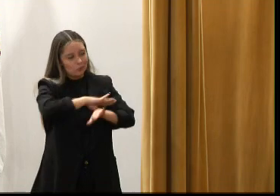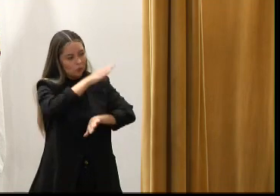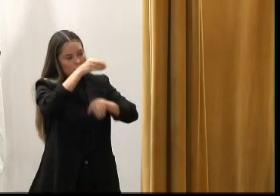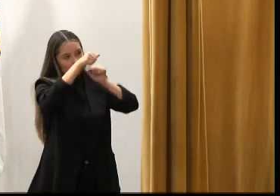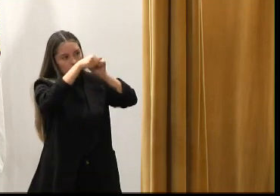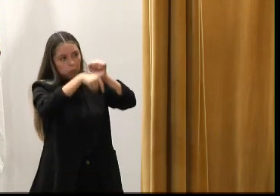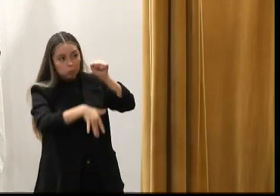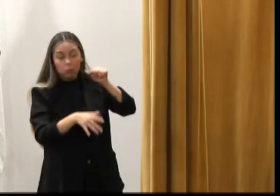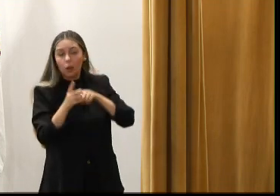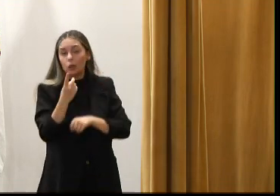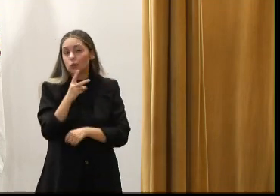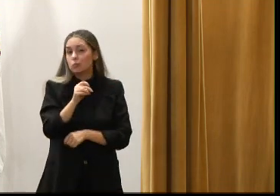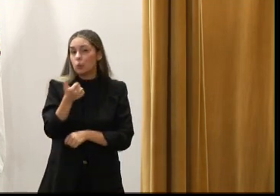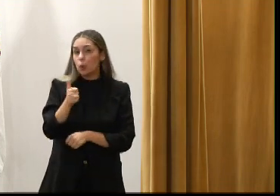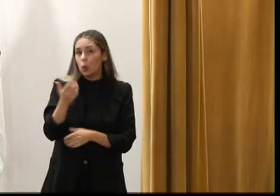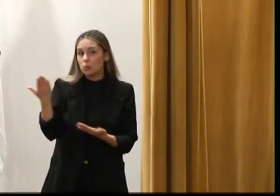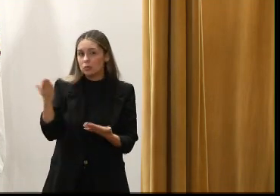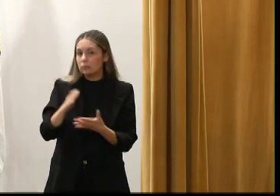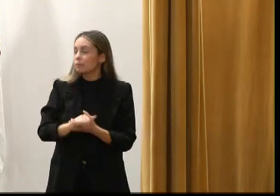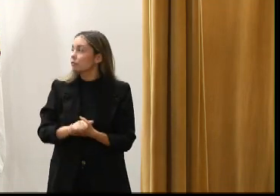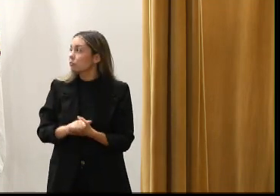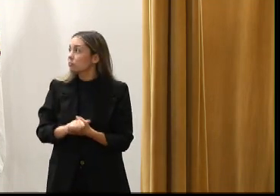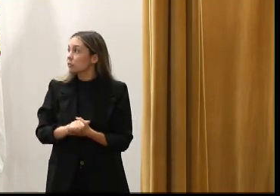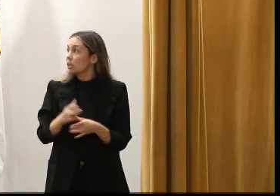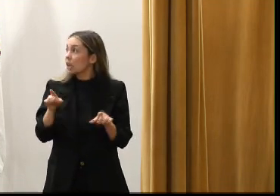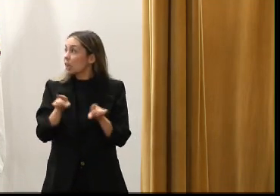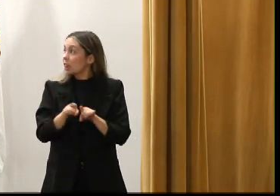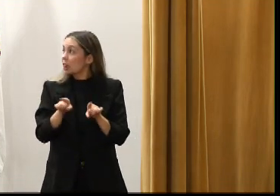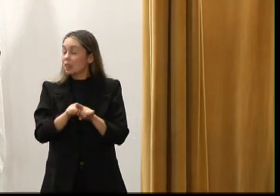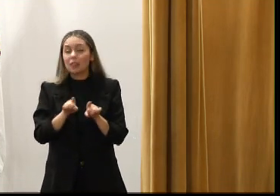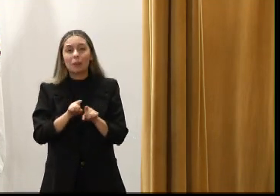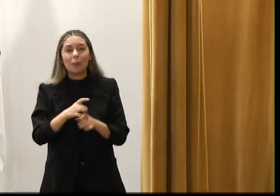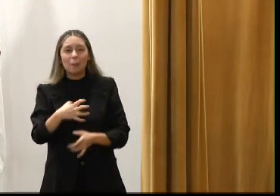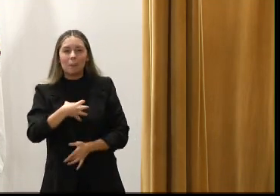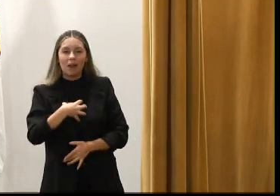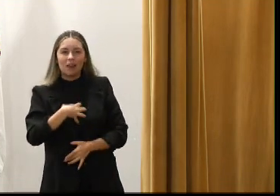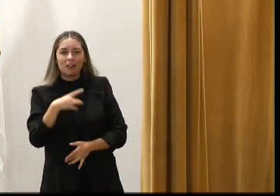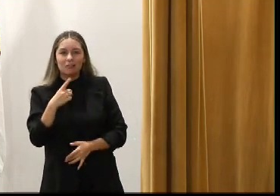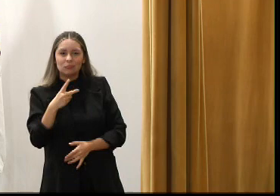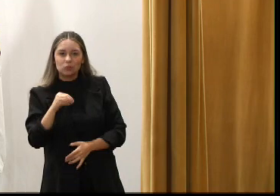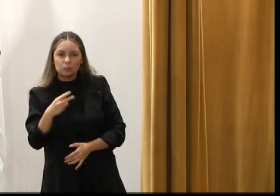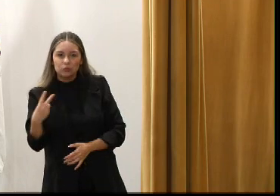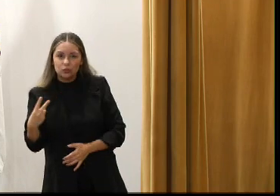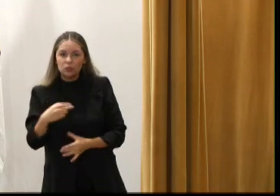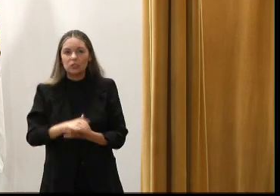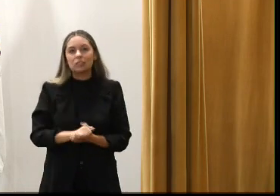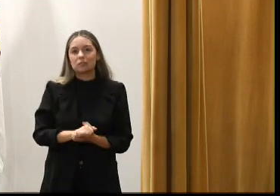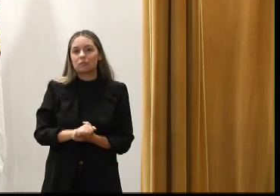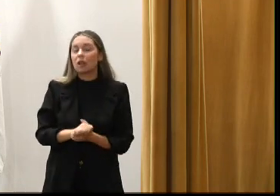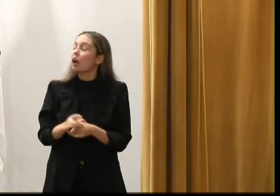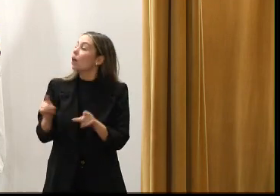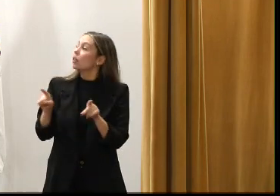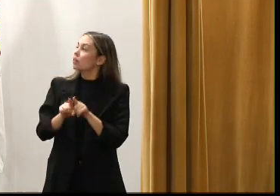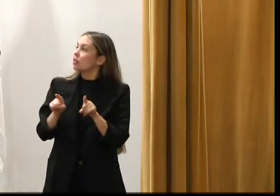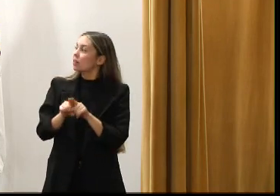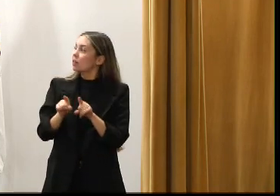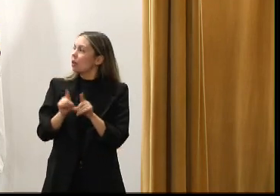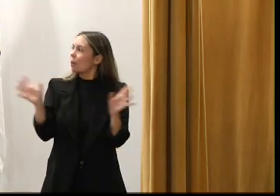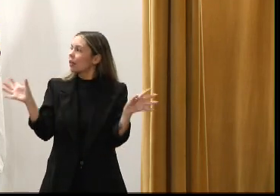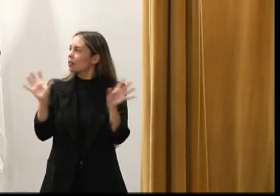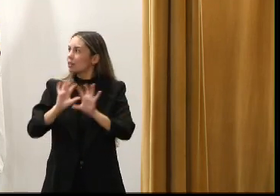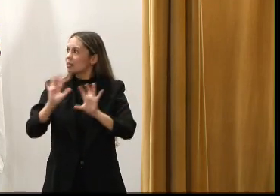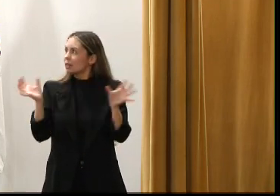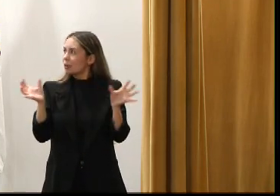2011, agora na Bahia, em 2022, E agora essa tempestade